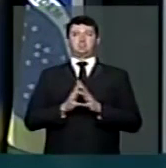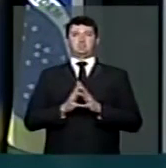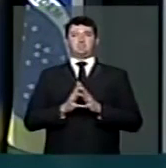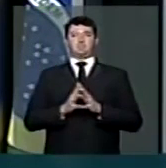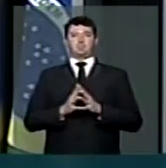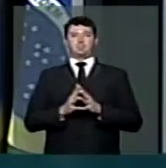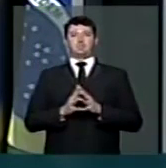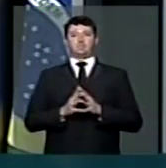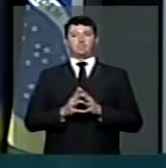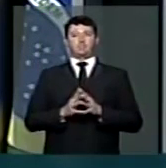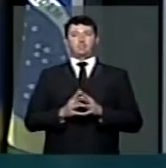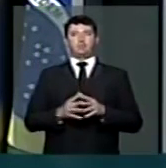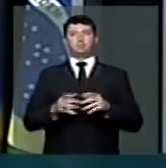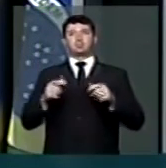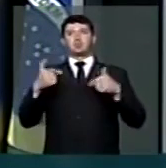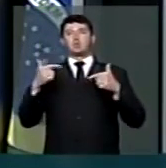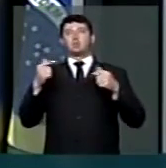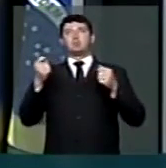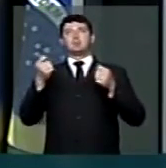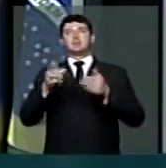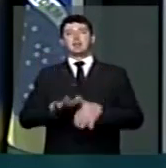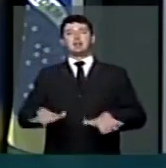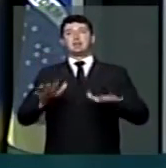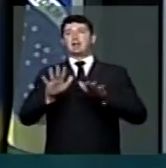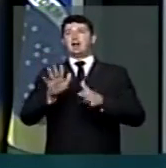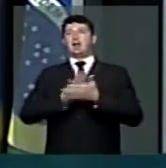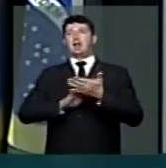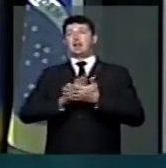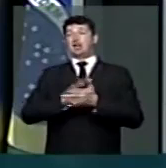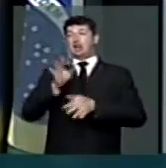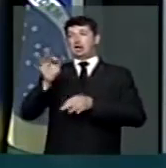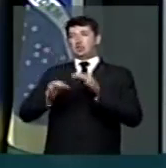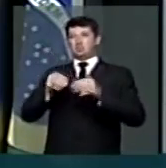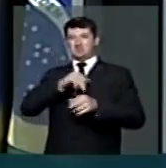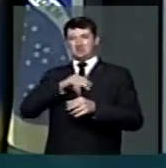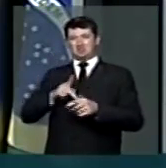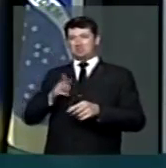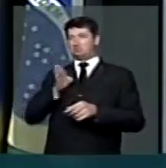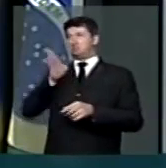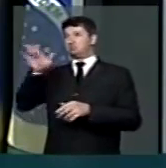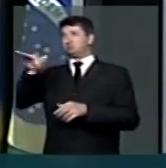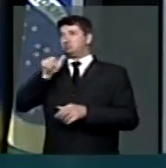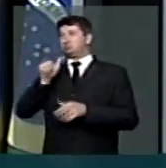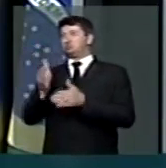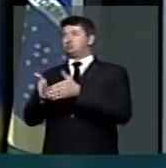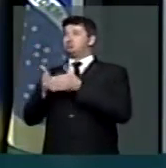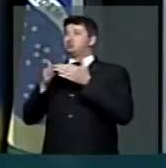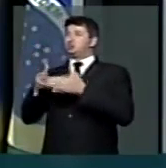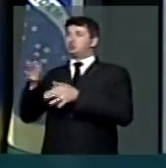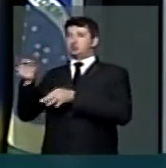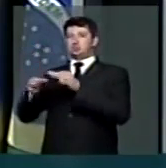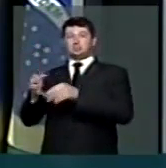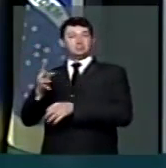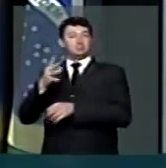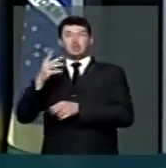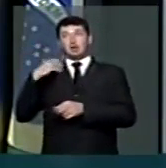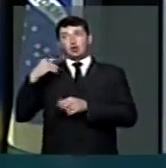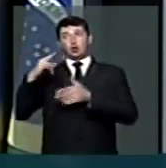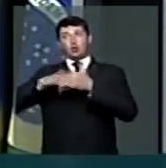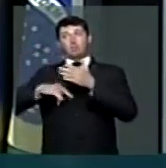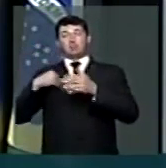sem ter que recorrer à justiça, ao Ministério Público, para conhecer a sua